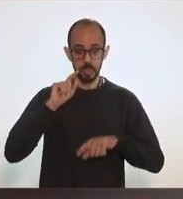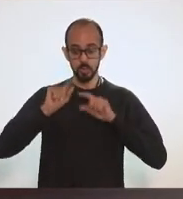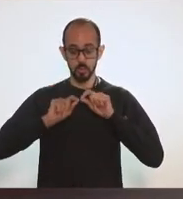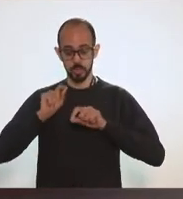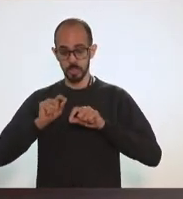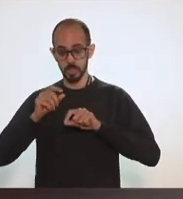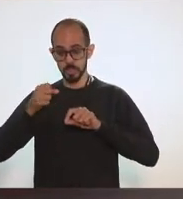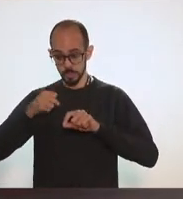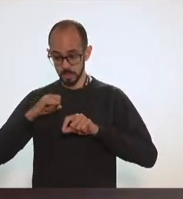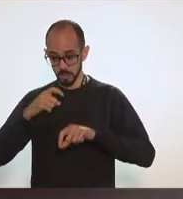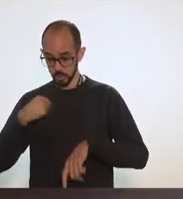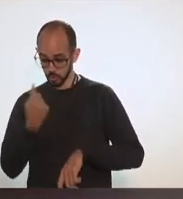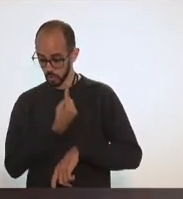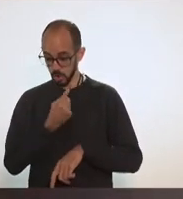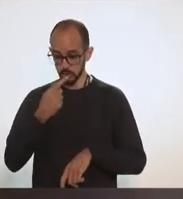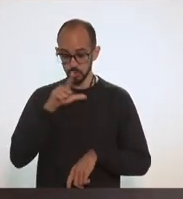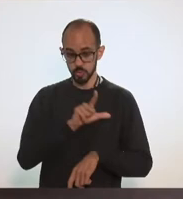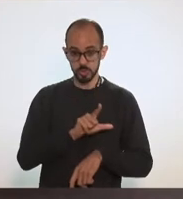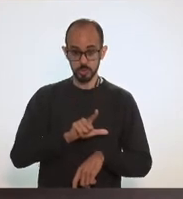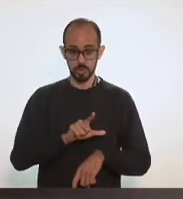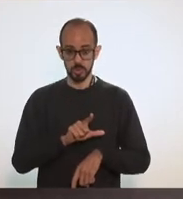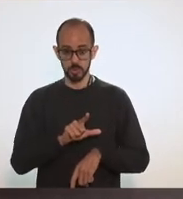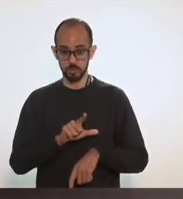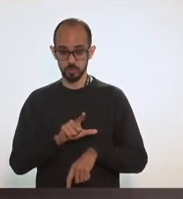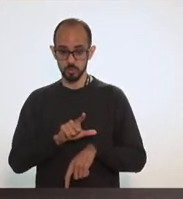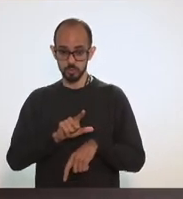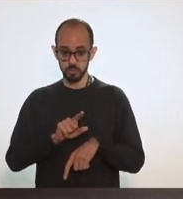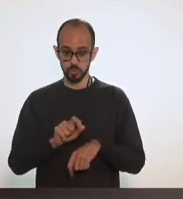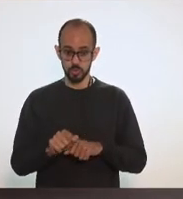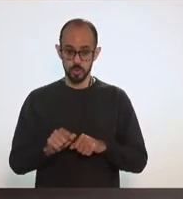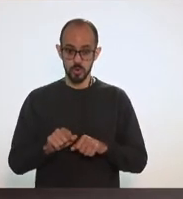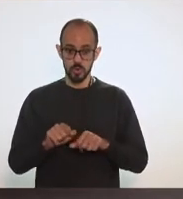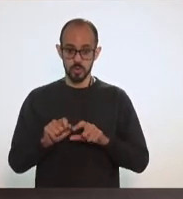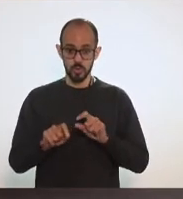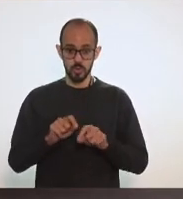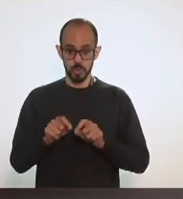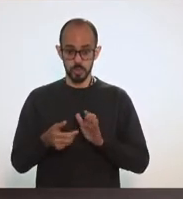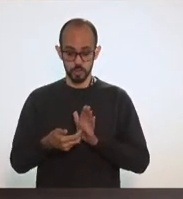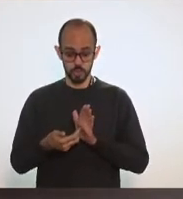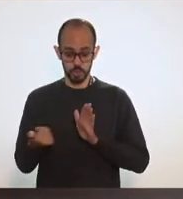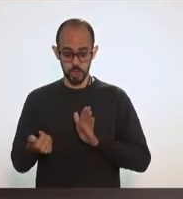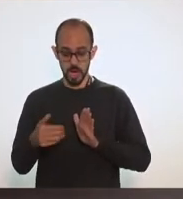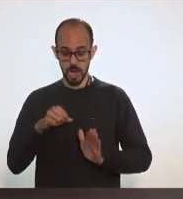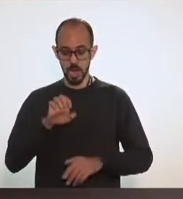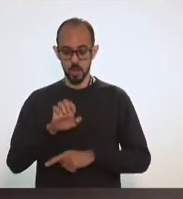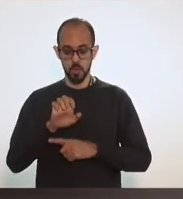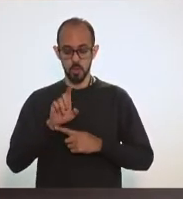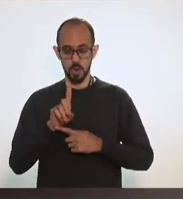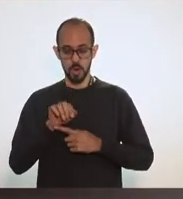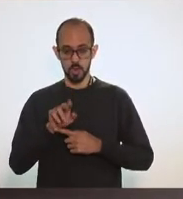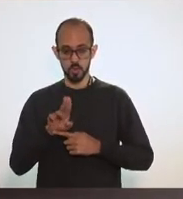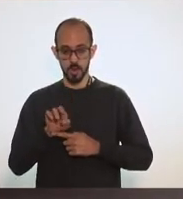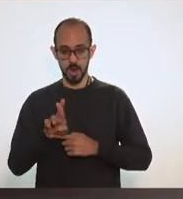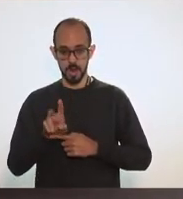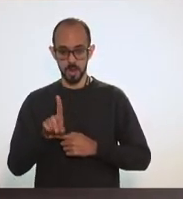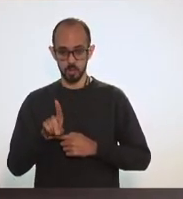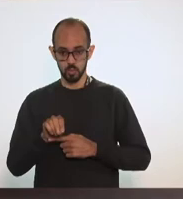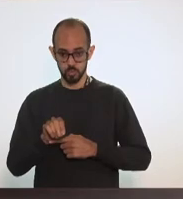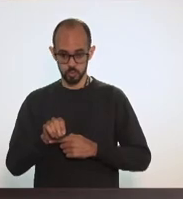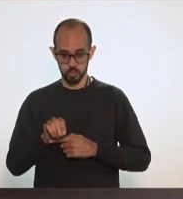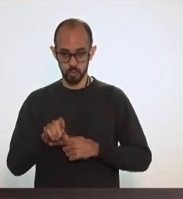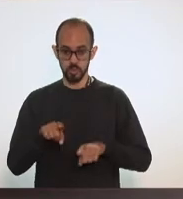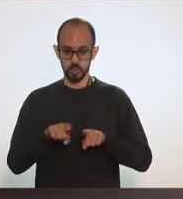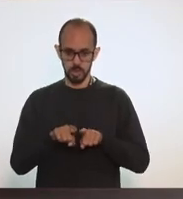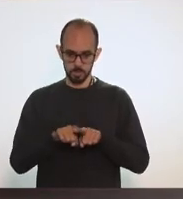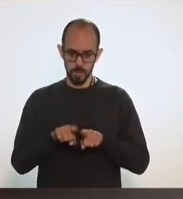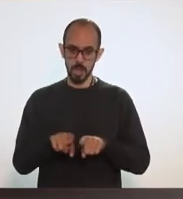então, seguir com a retirada do Eduardo, e aí, seguindo essa tese, também